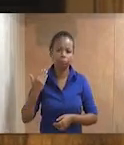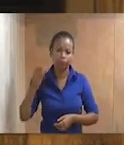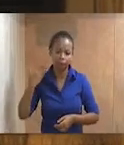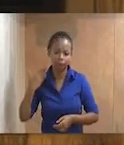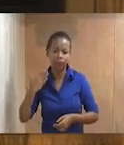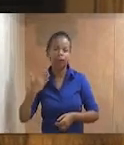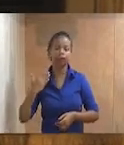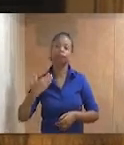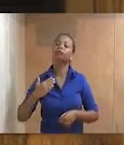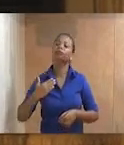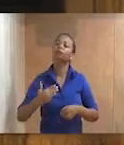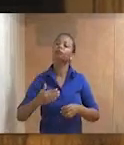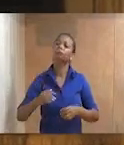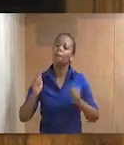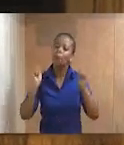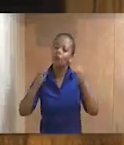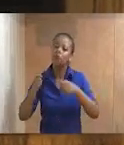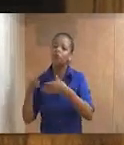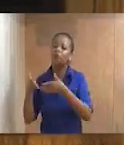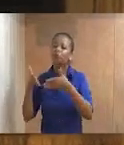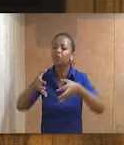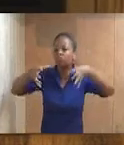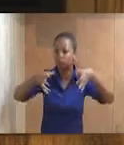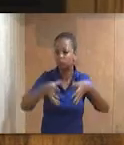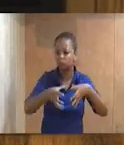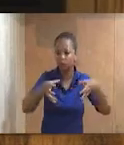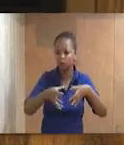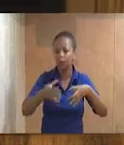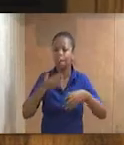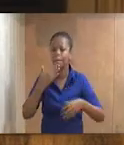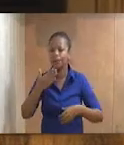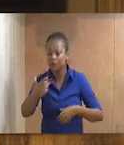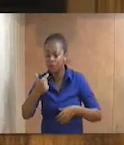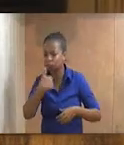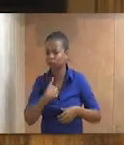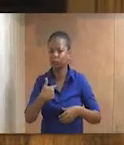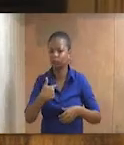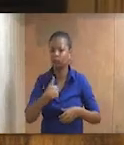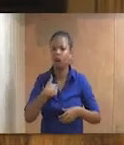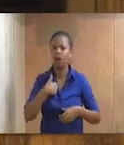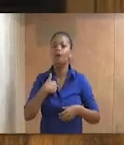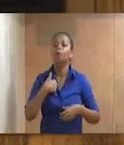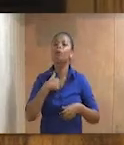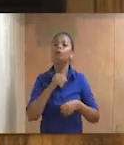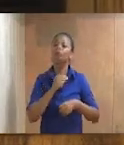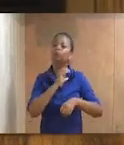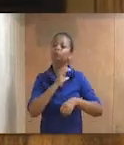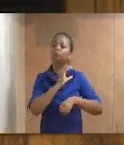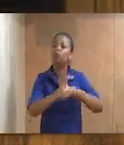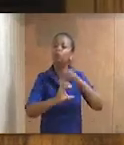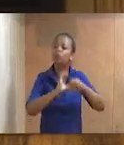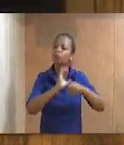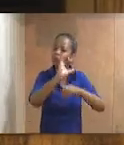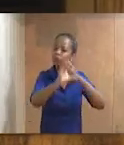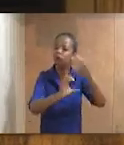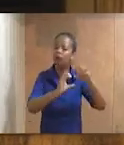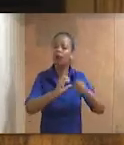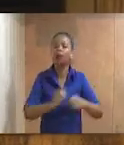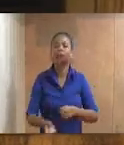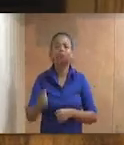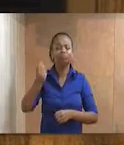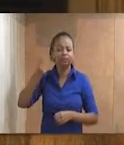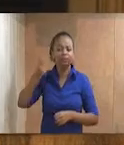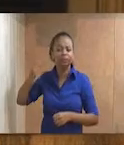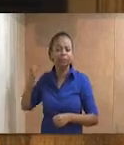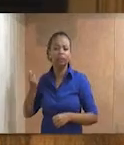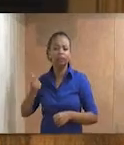CEP esteve aqui e pediu concurso que há mais de 10 anos não